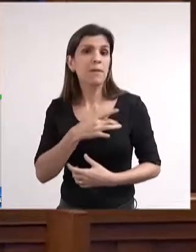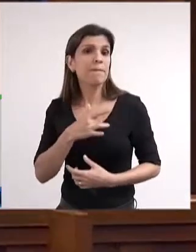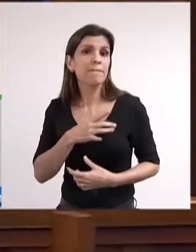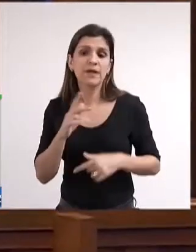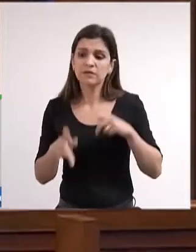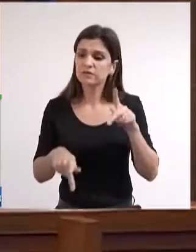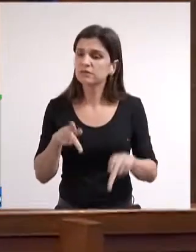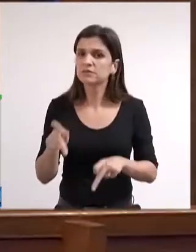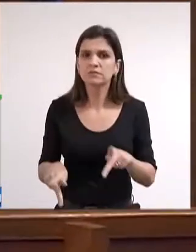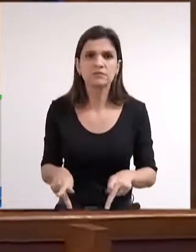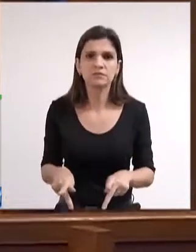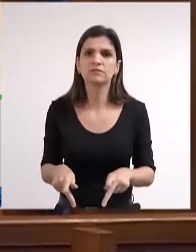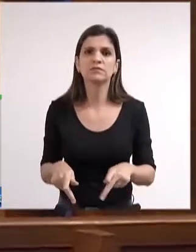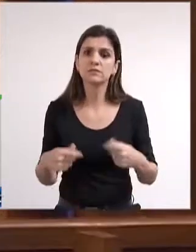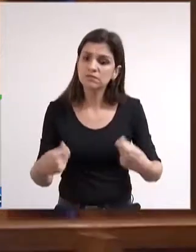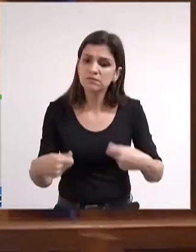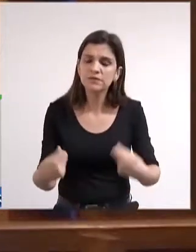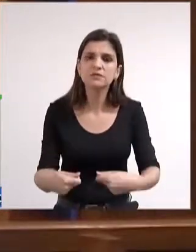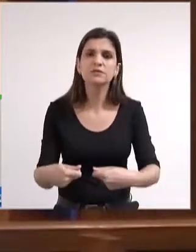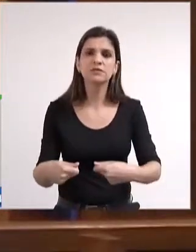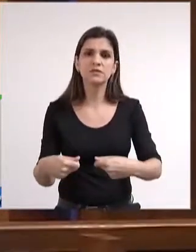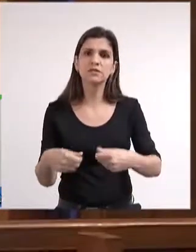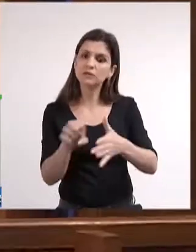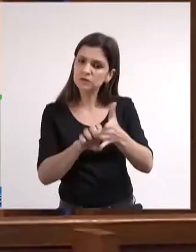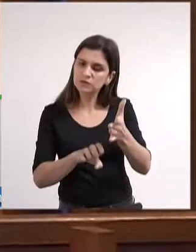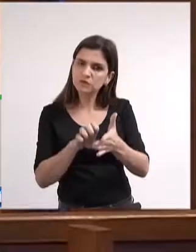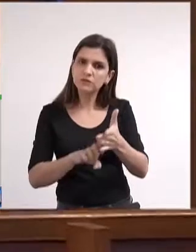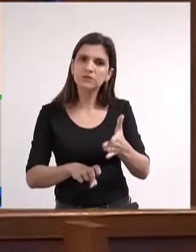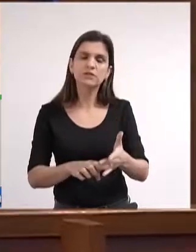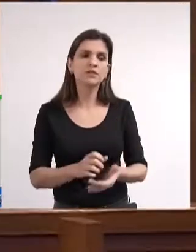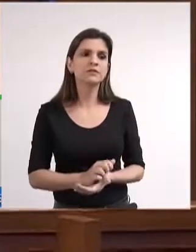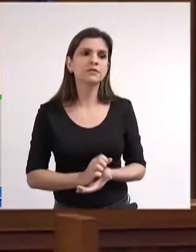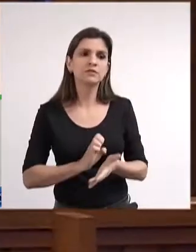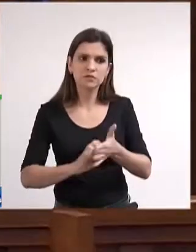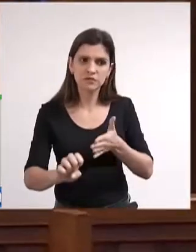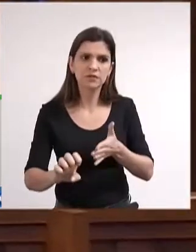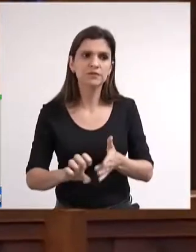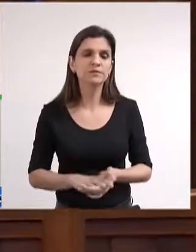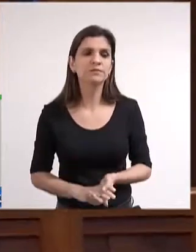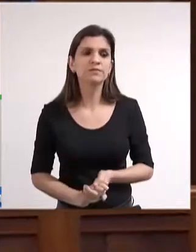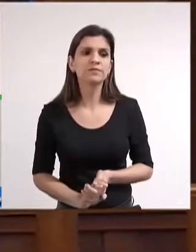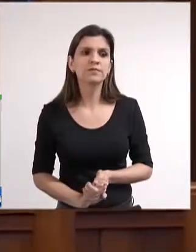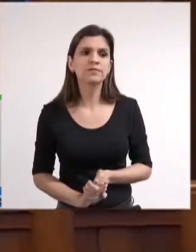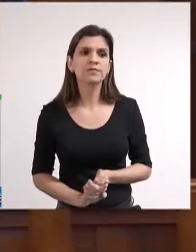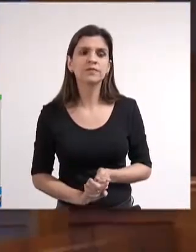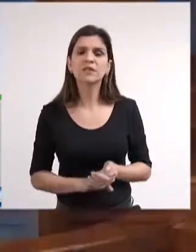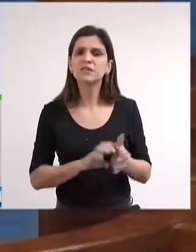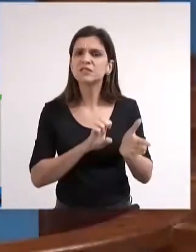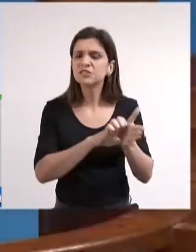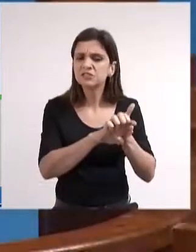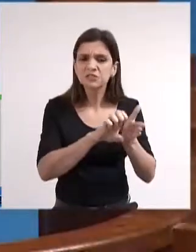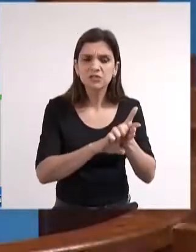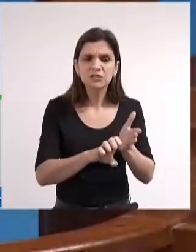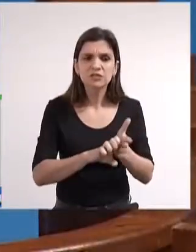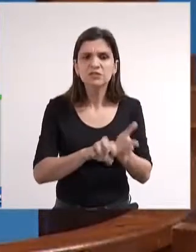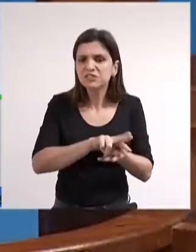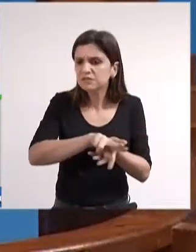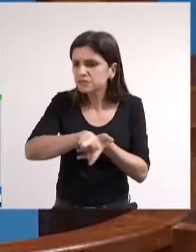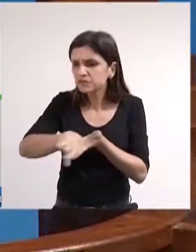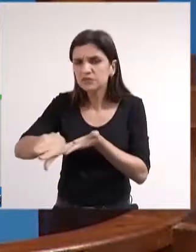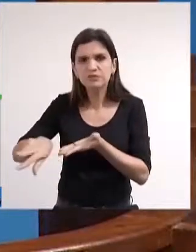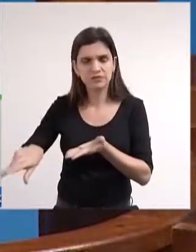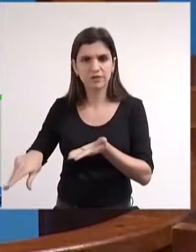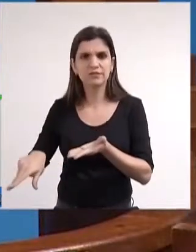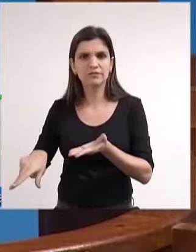Com o advento das novas tecnologias, especialmente na área da medicina, inúmeros exames